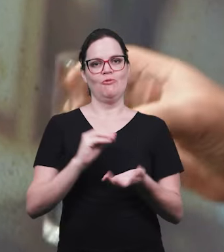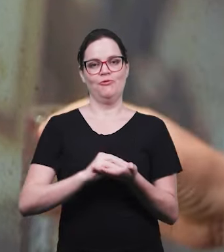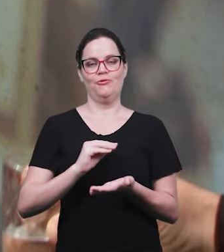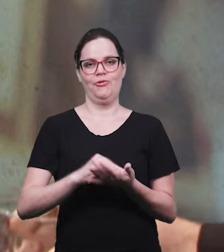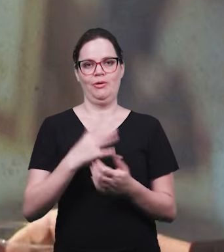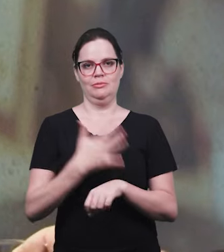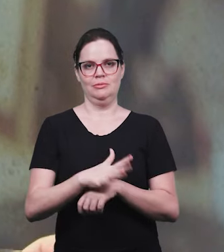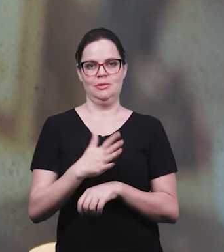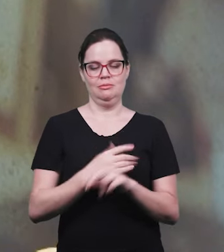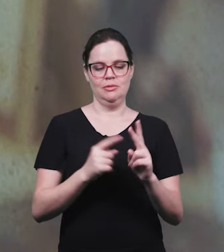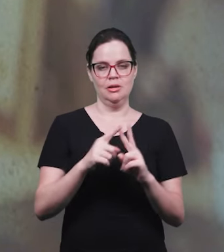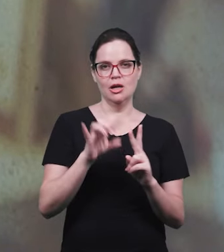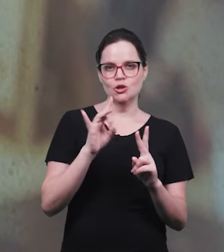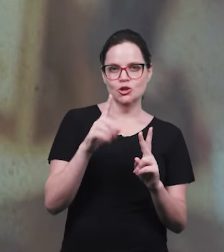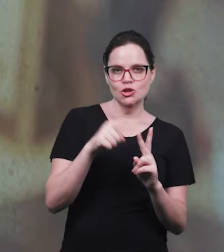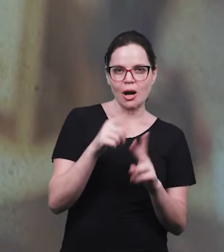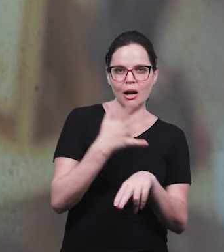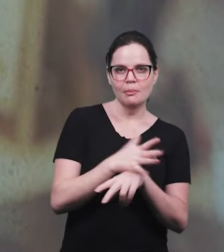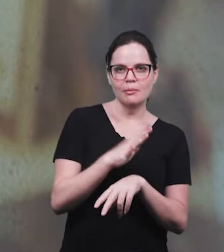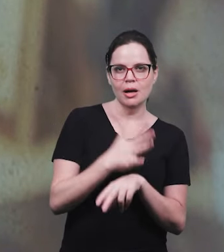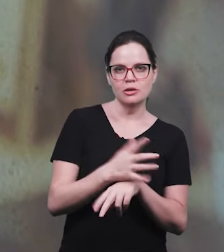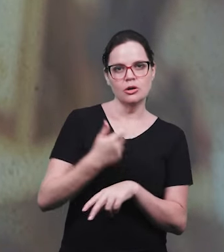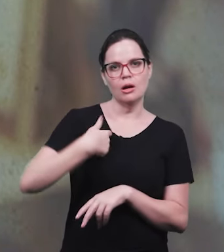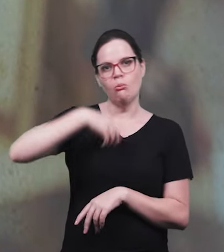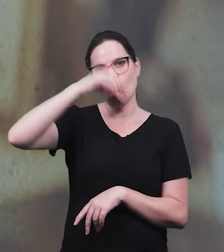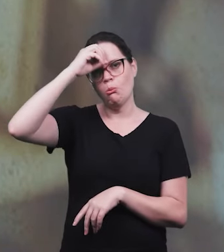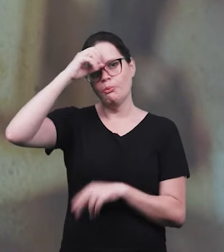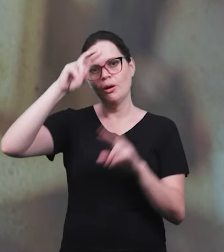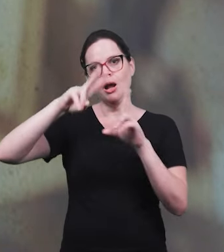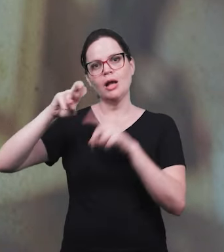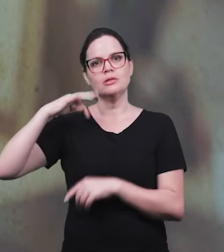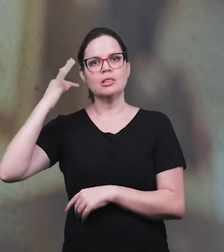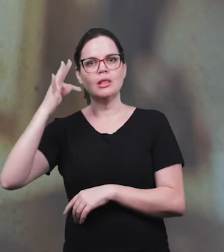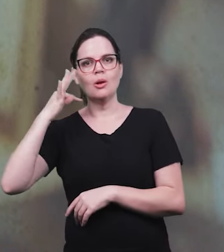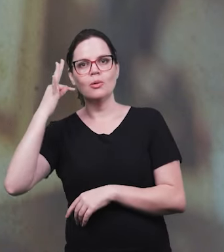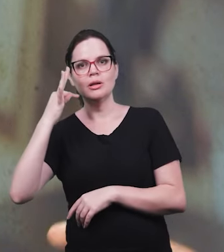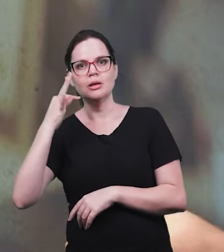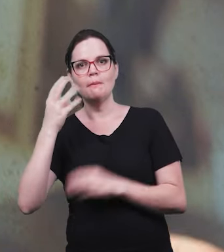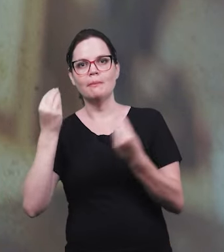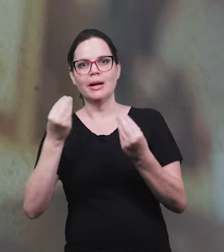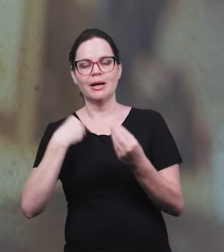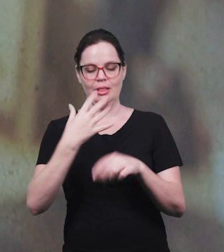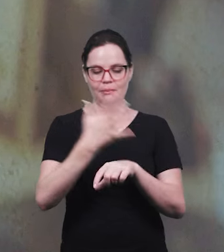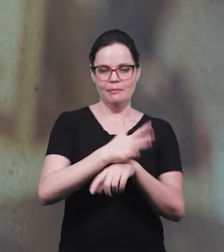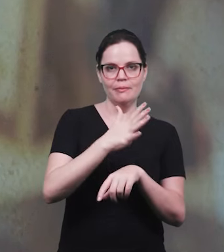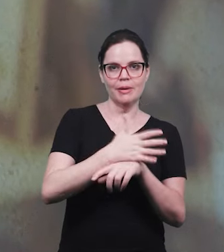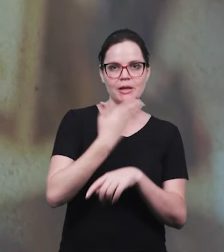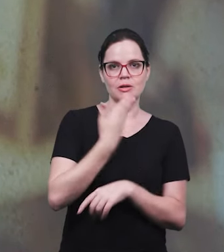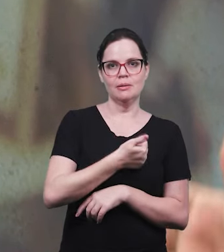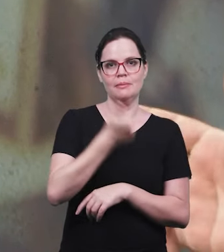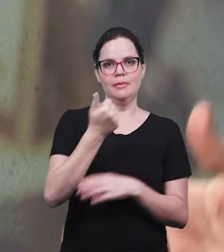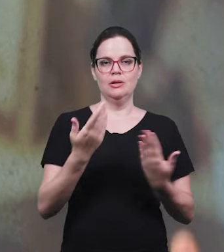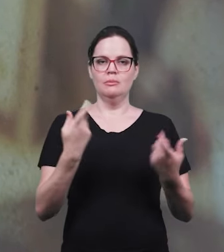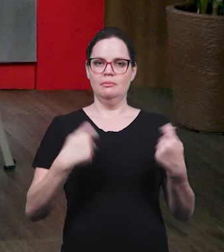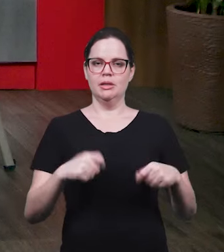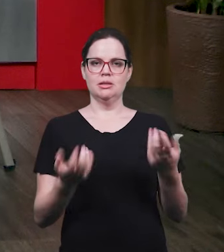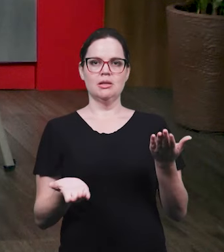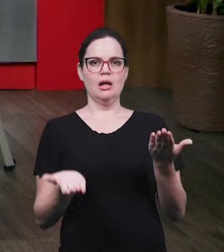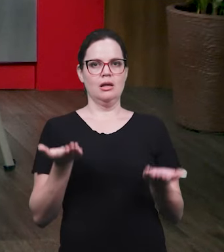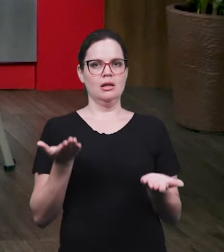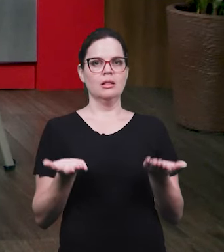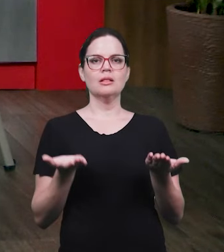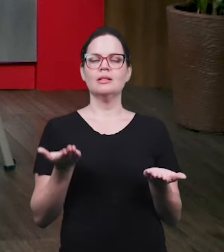apenas a prática, me falta a teoria para que eu possa exercê-la da melhor forma. Então, tem que ter um equilíbrio, correto? Tem que